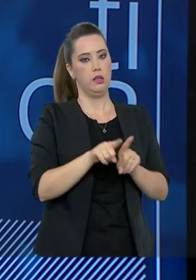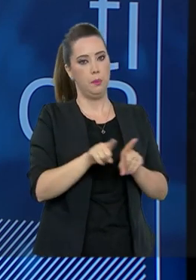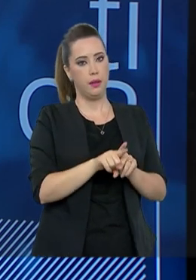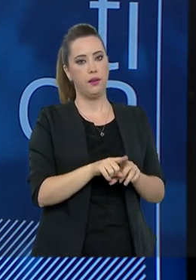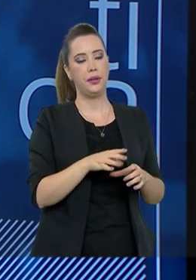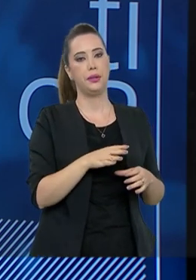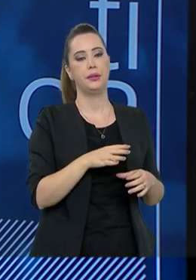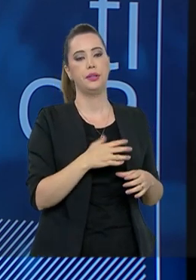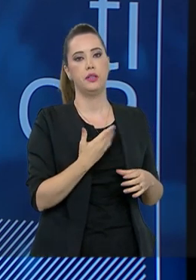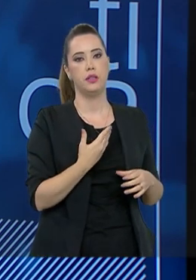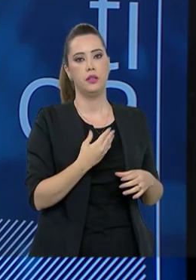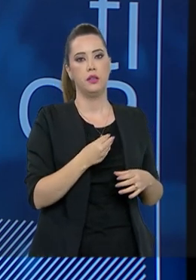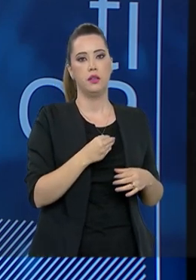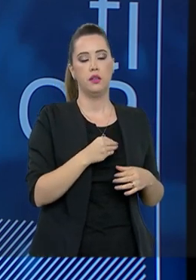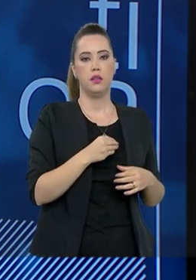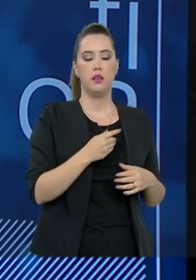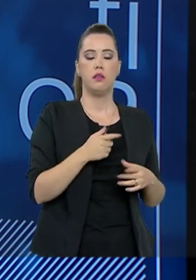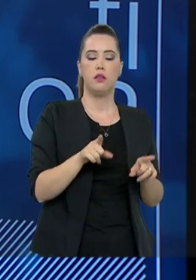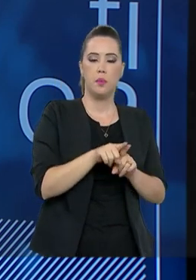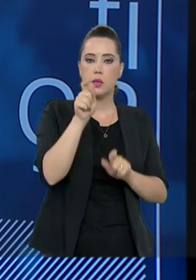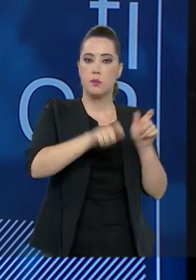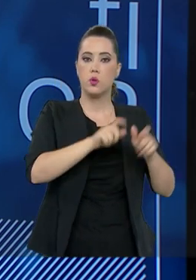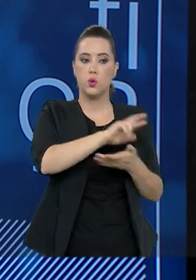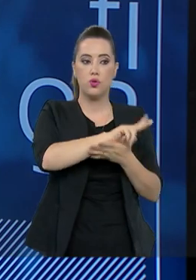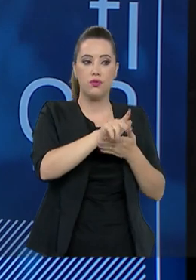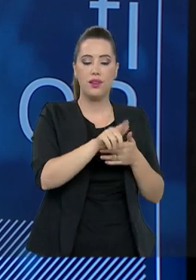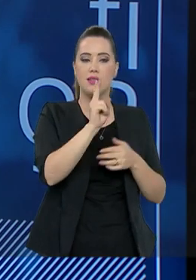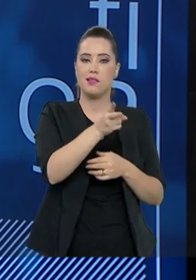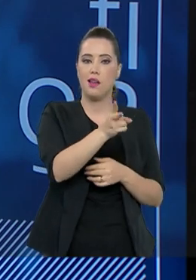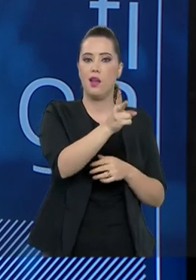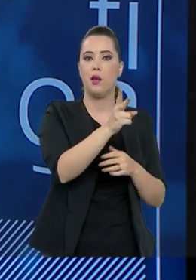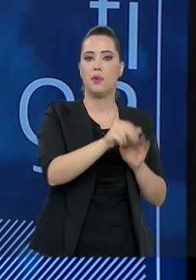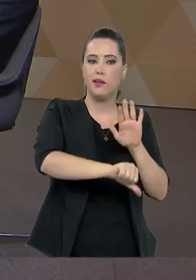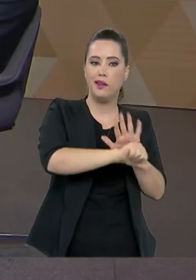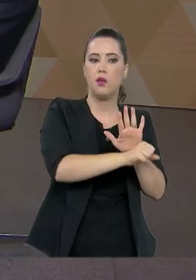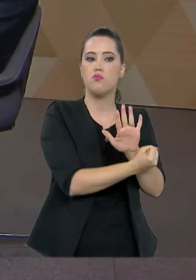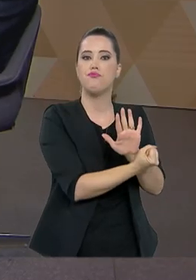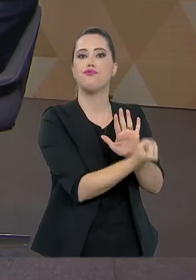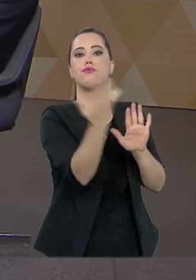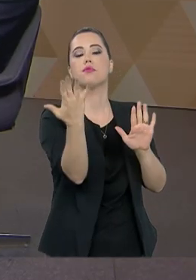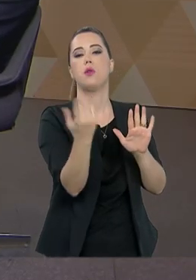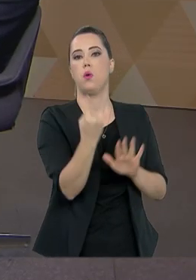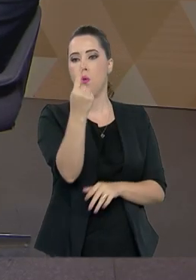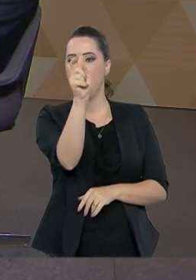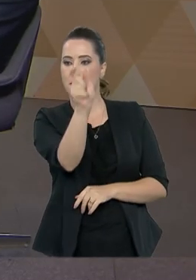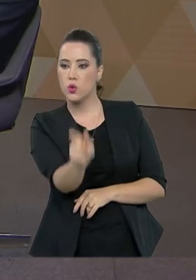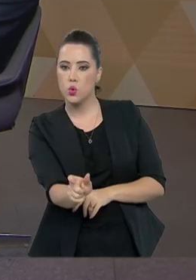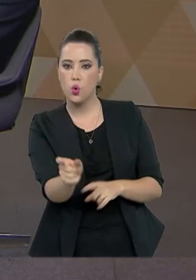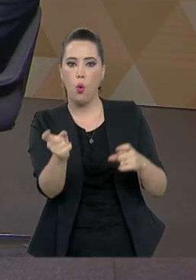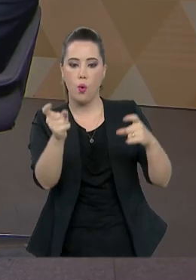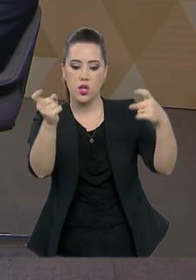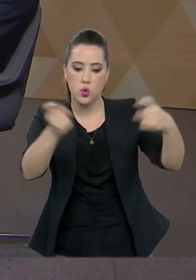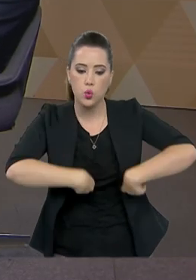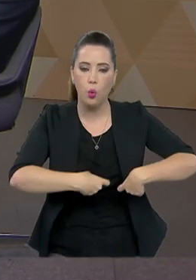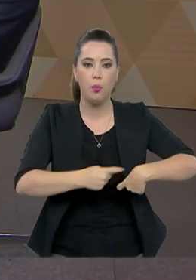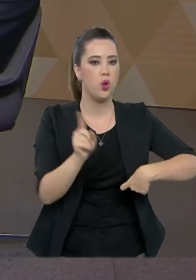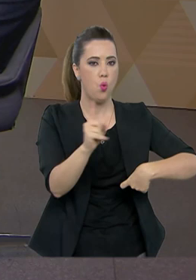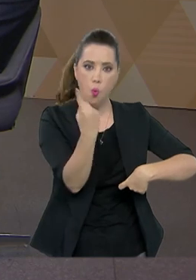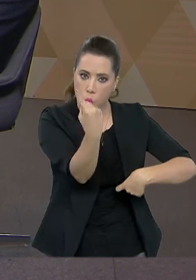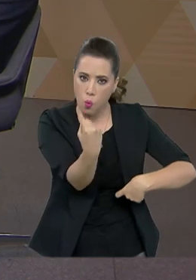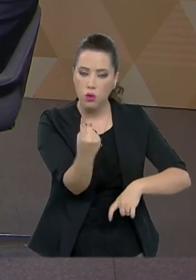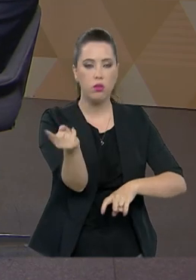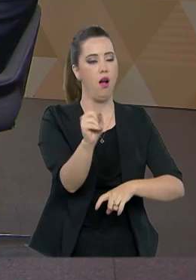questão dessas pessoas cometerem vários crimes, né? É muito comum que um estuprador não cometa apenas um estupro,